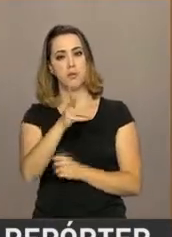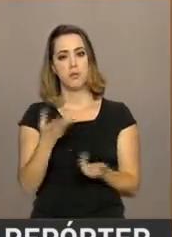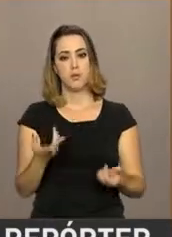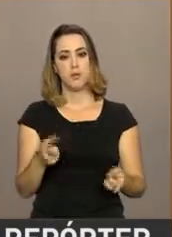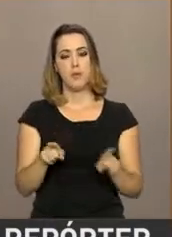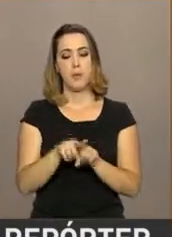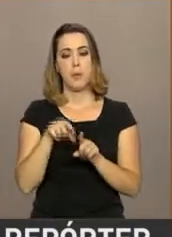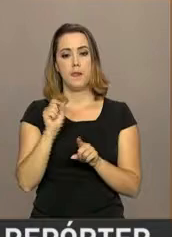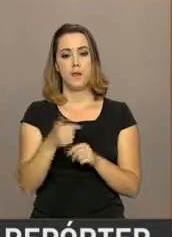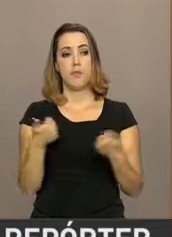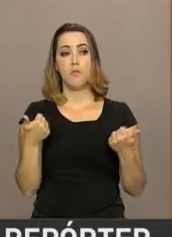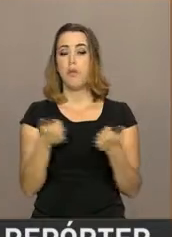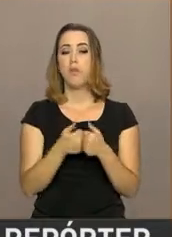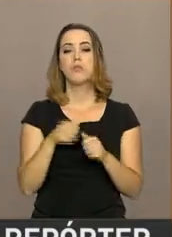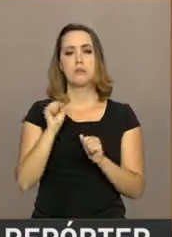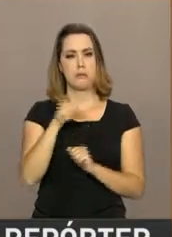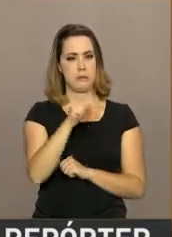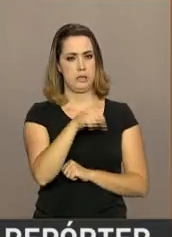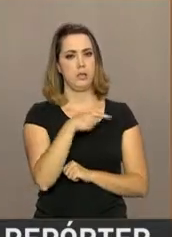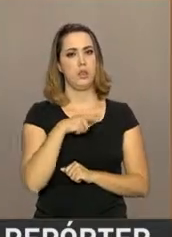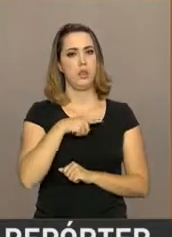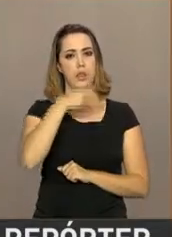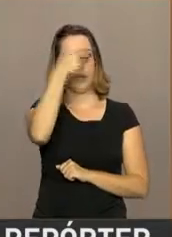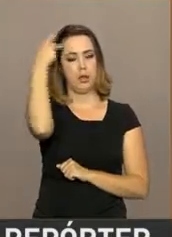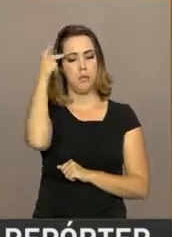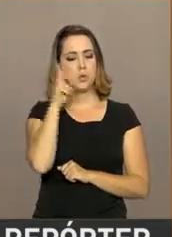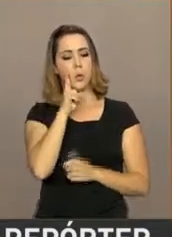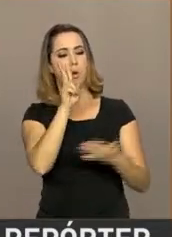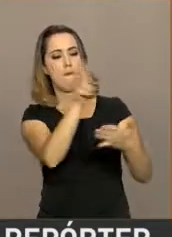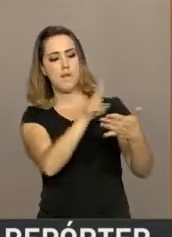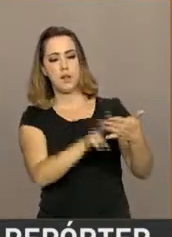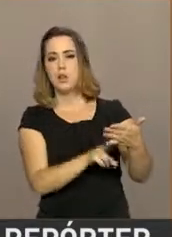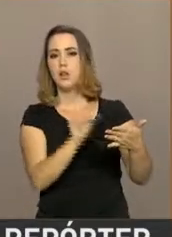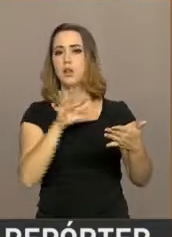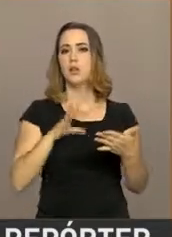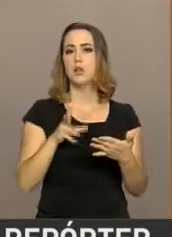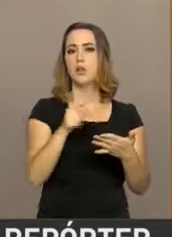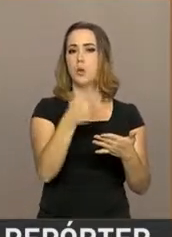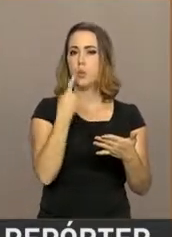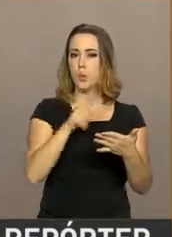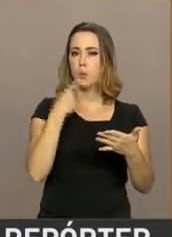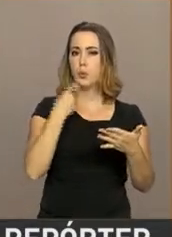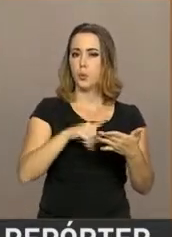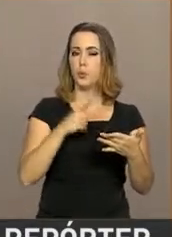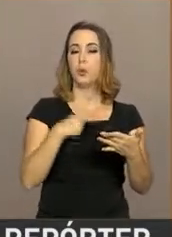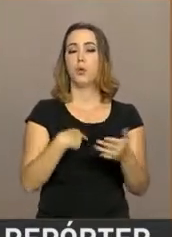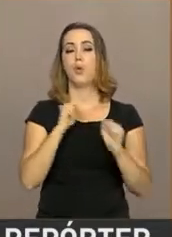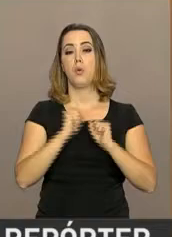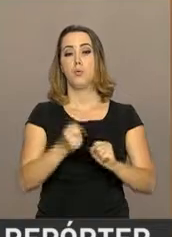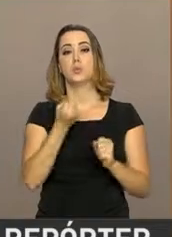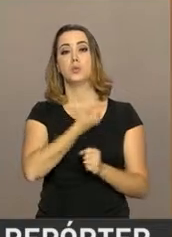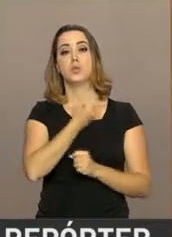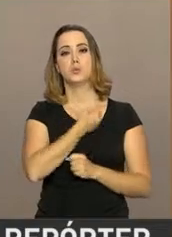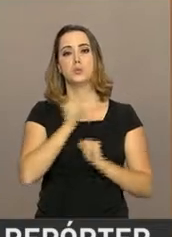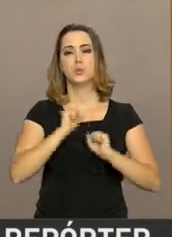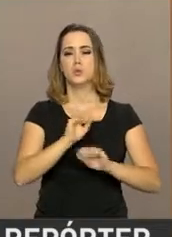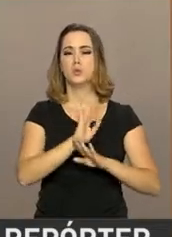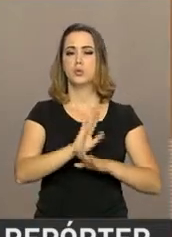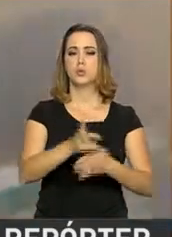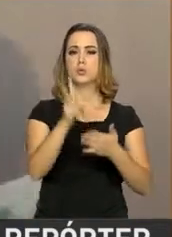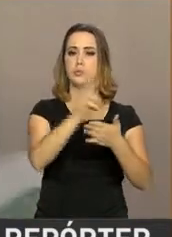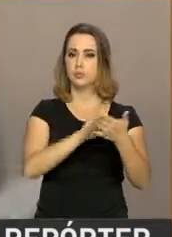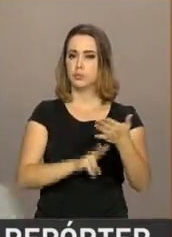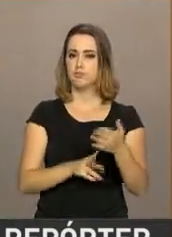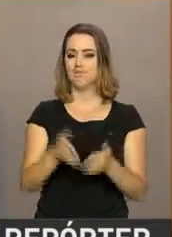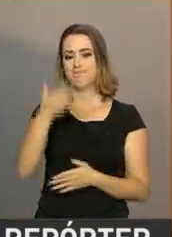não acompanhar esses grupos de discussão e as denúncias que foram forem feitas para que justamente esses dados possam ajudar na fiscalização